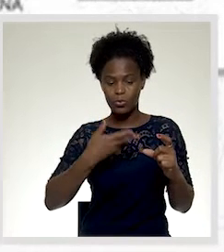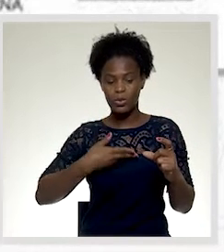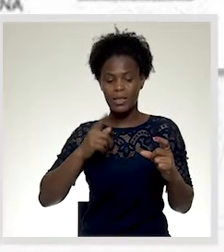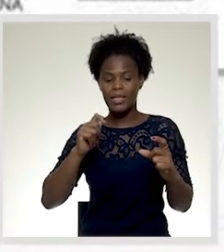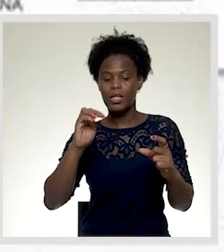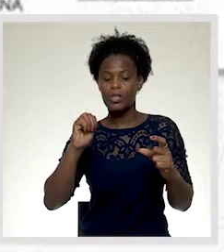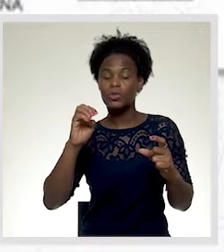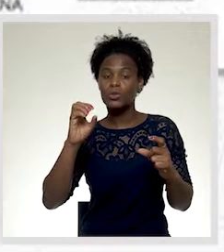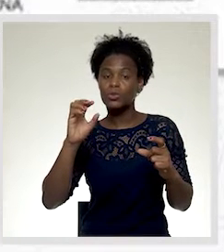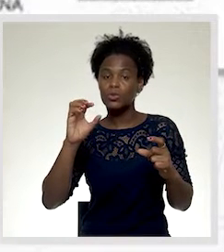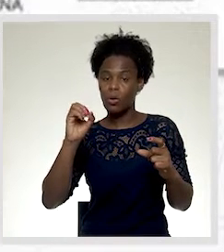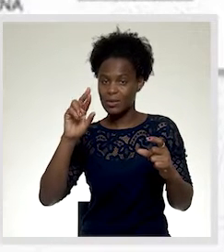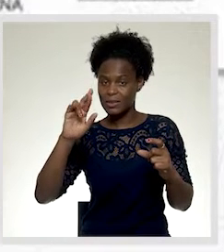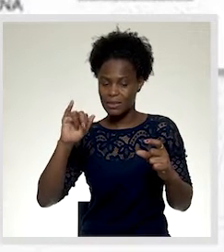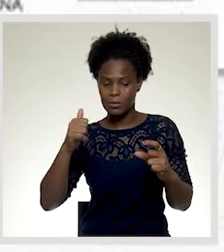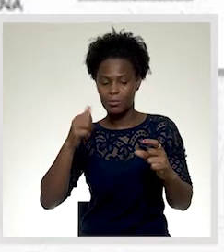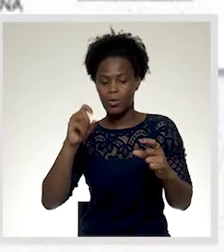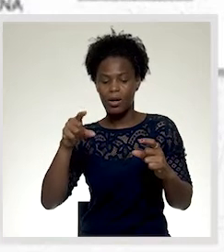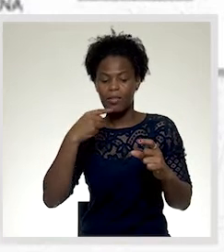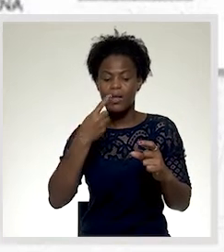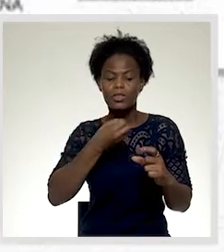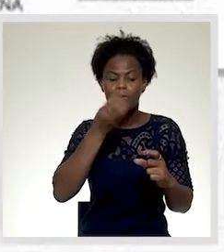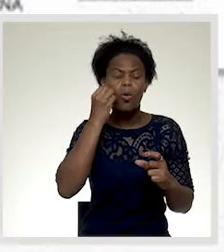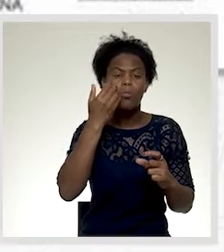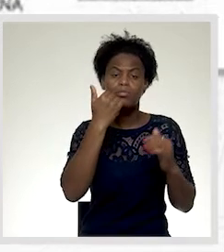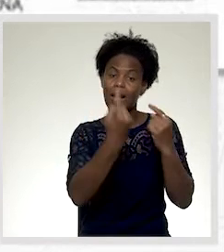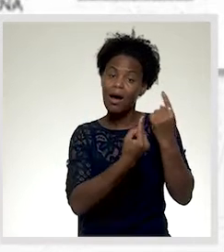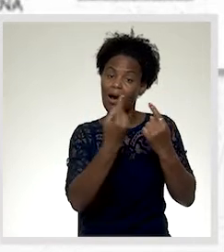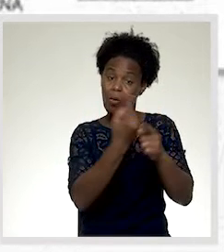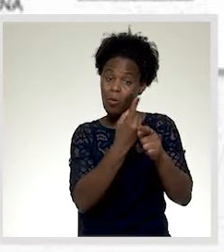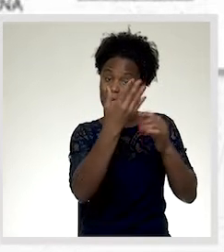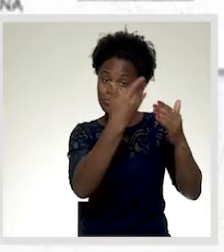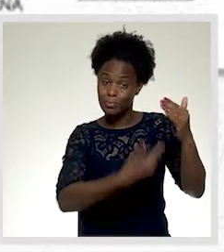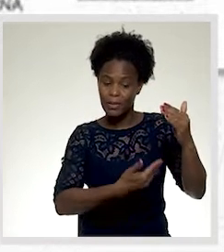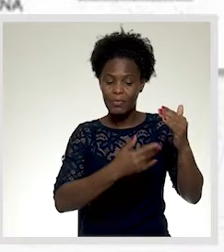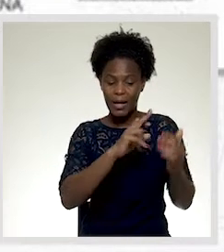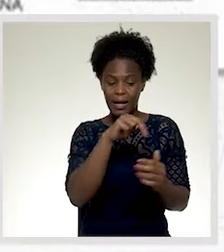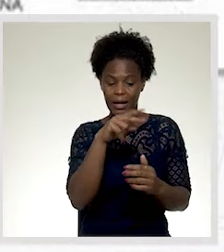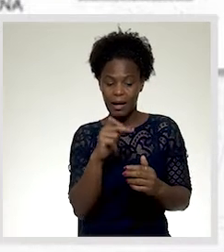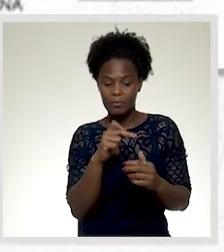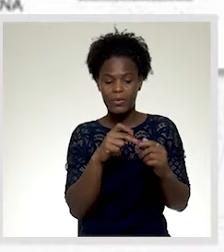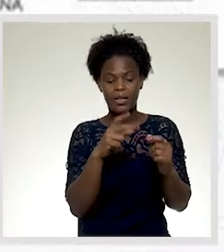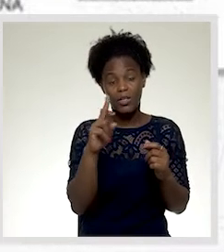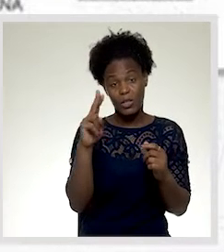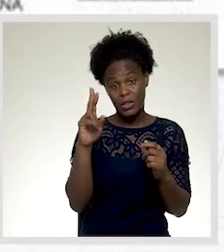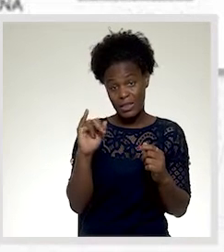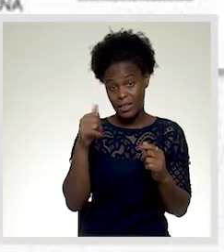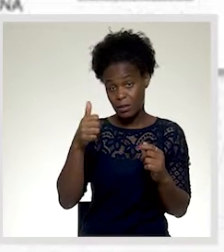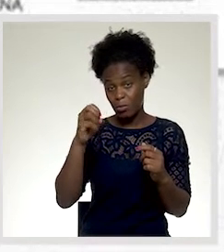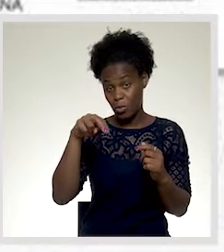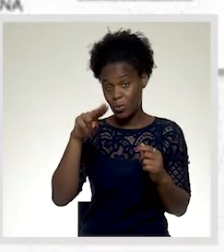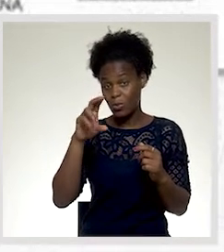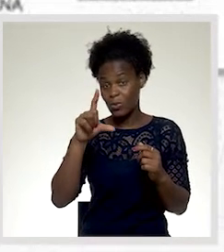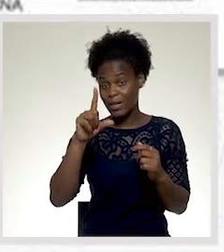o suporte da informação biológica onde estão escritas as características de cada organismo. RNA, o ácido